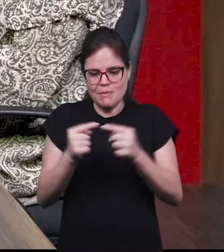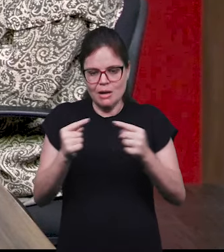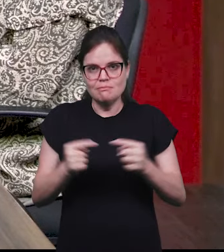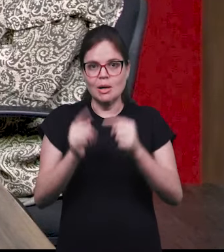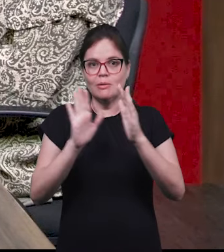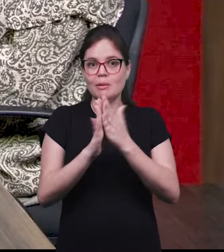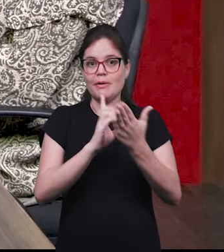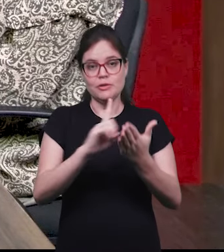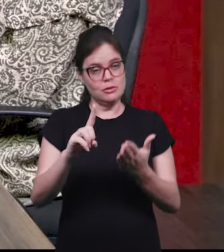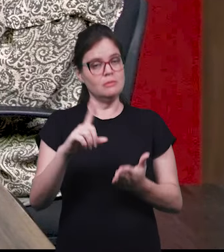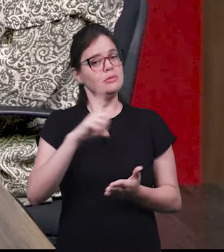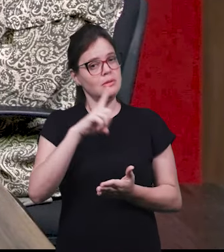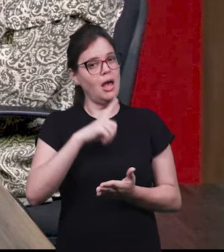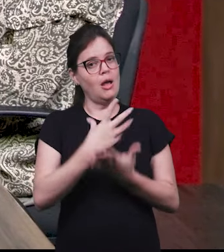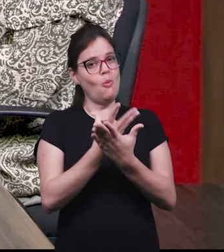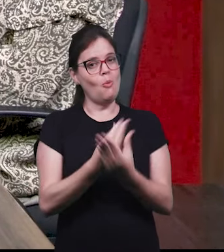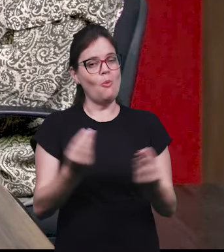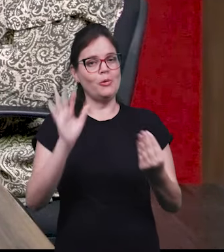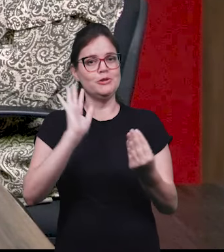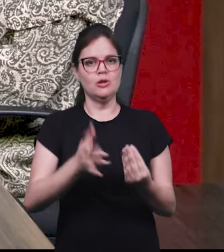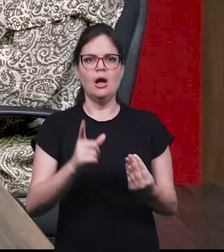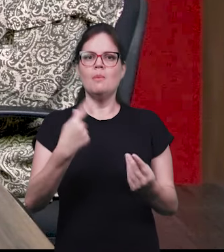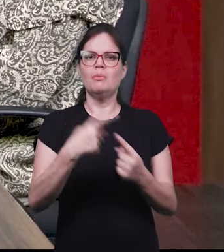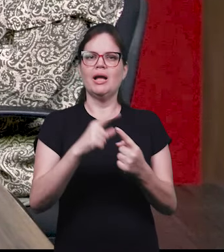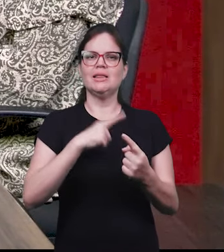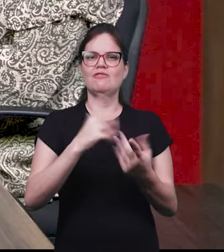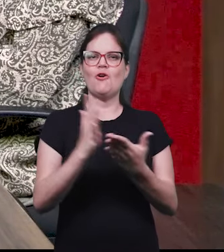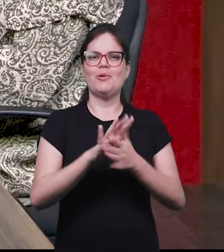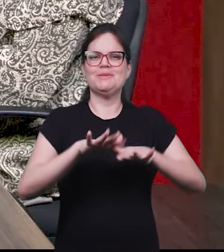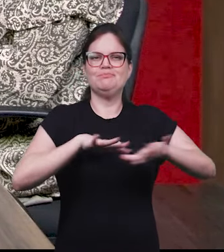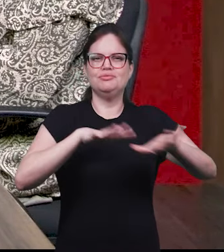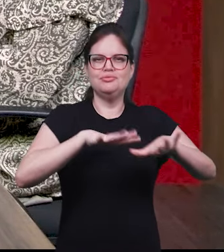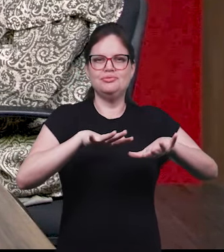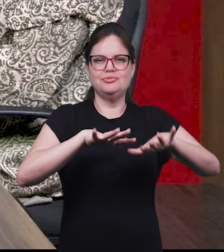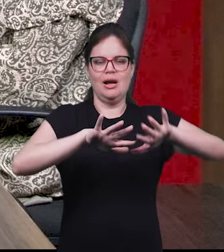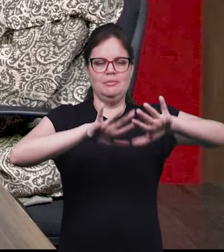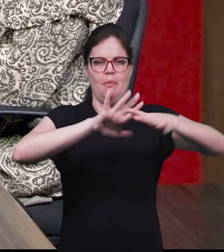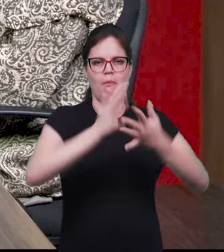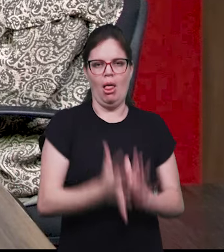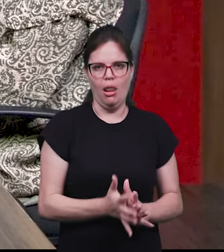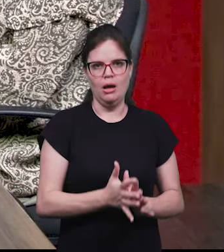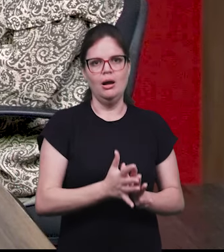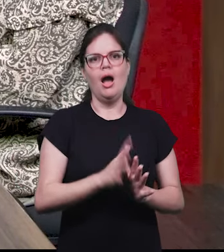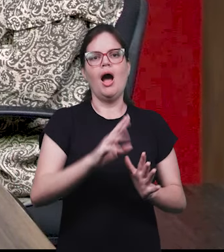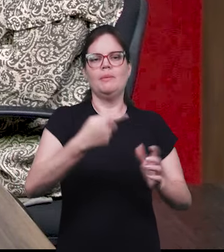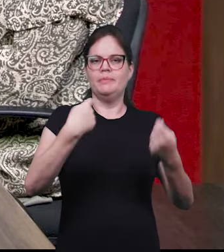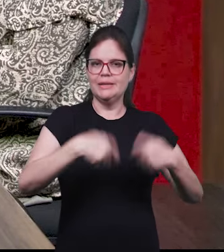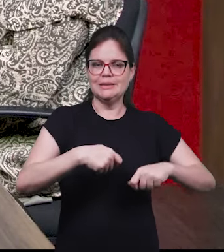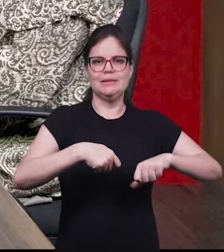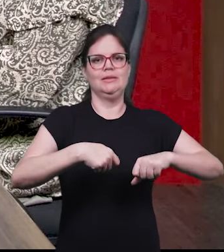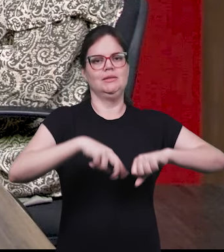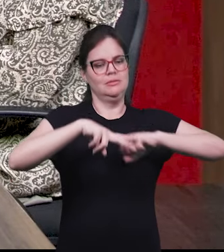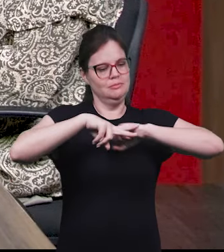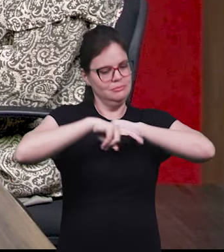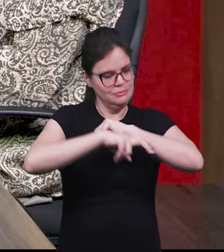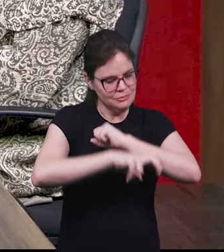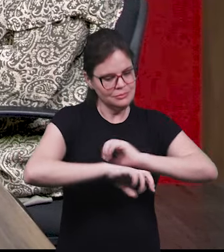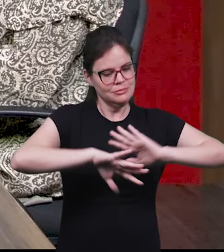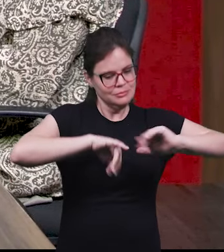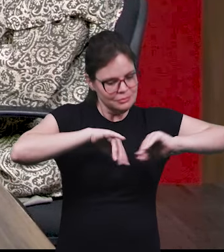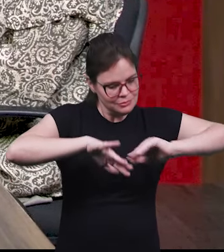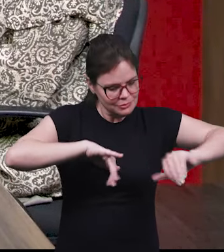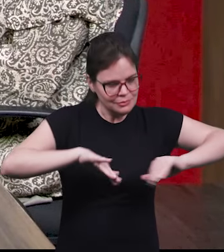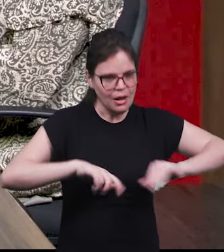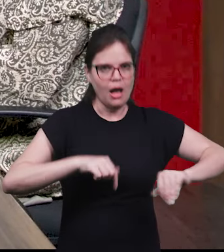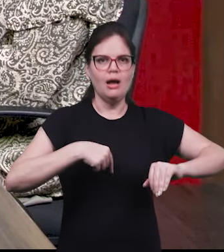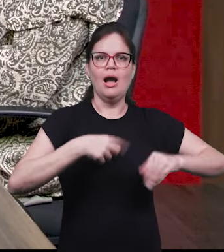coisa e vai se achar muitas coisas ficaram debaixo de terremotos, debaixo de construções, em cima de construções, e a gente